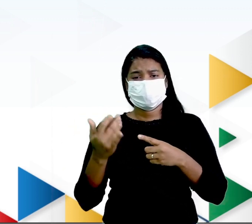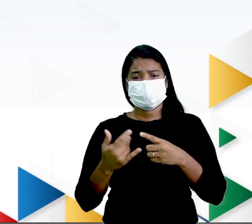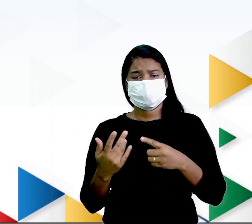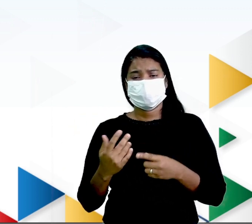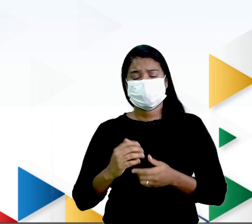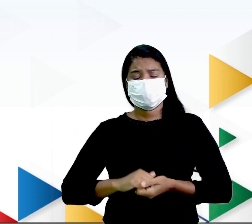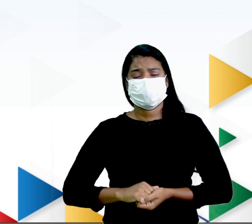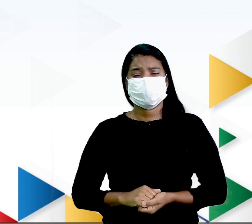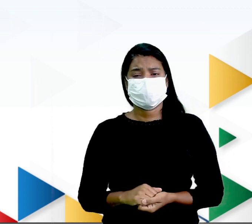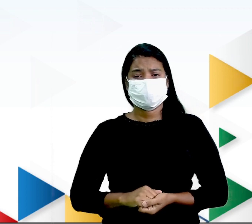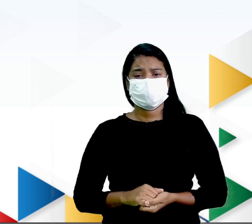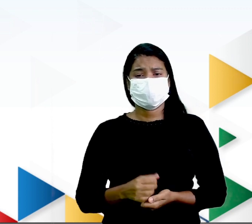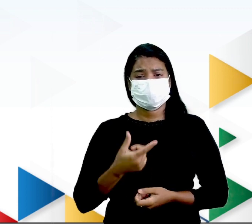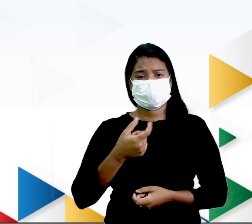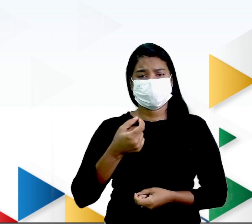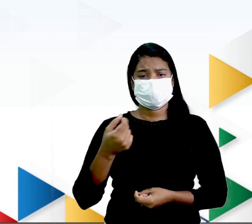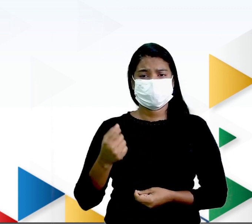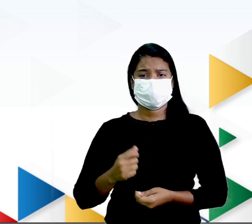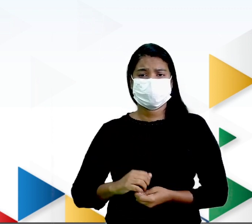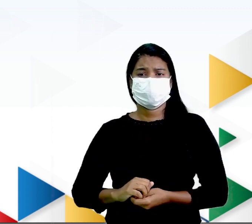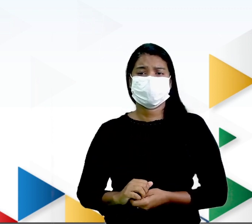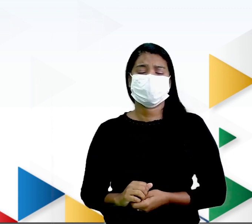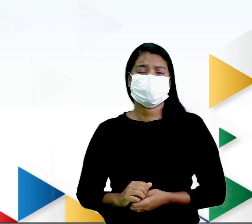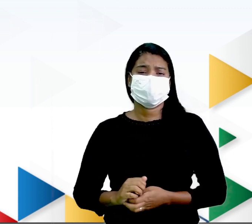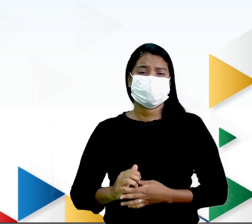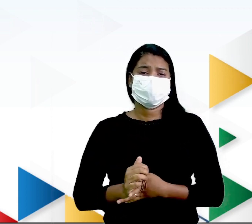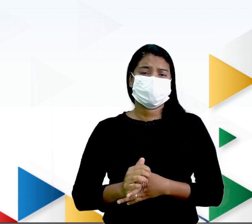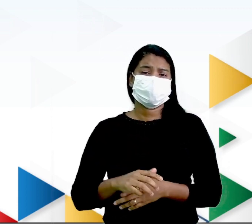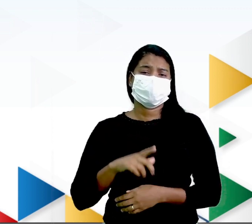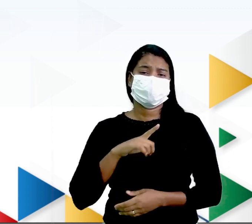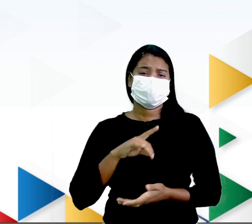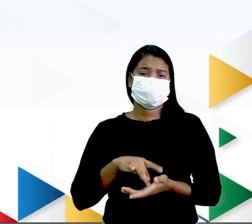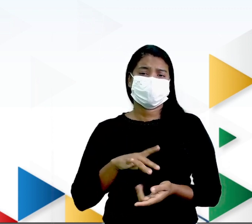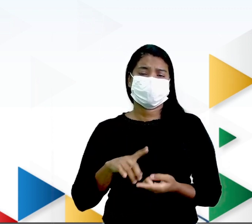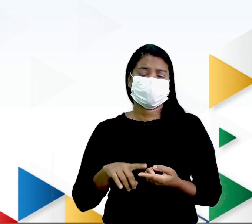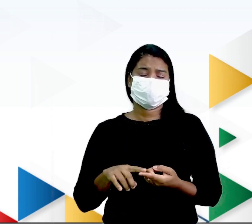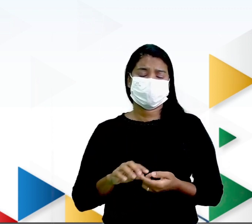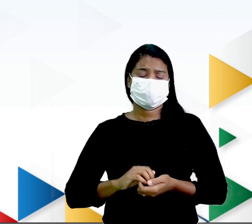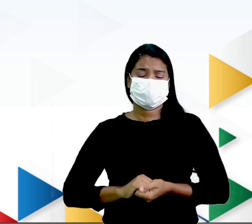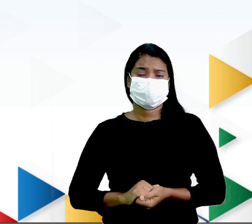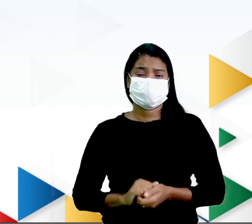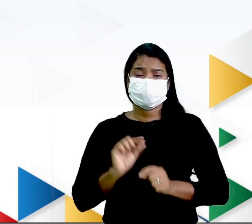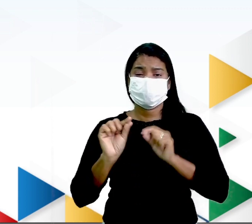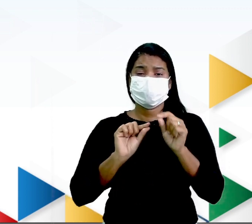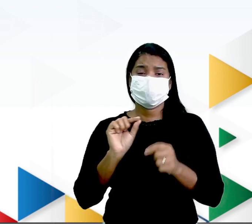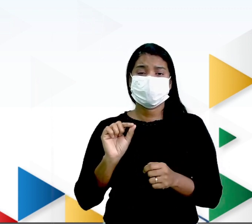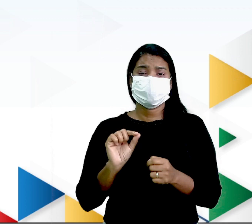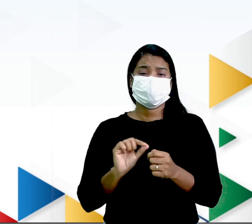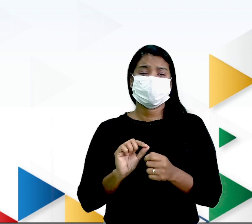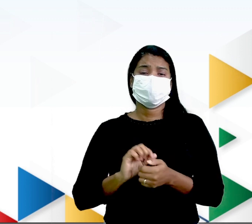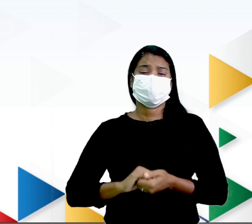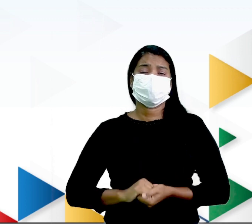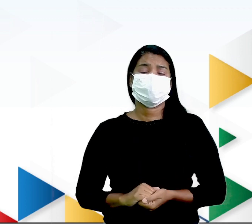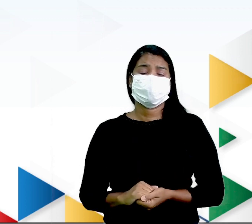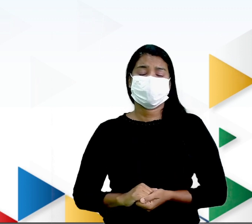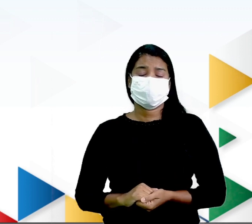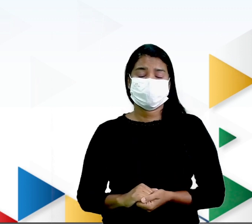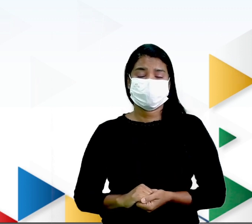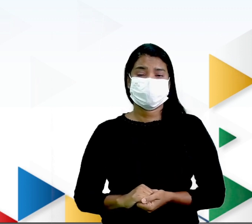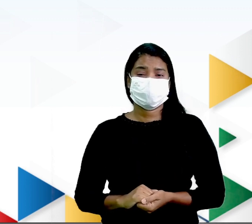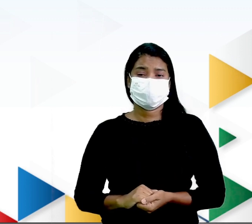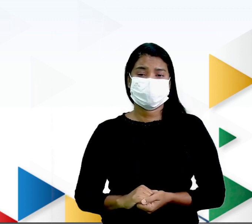Olha, 20 e 20. E quando nós temos frações com o mesmo denominador, o que a gente faz? Exatamente isso. Nós